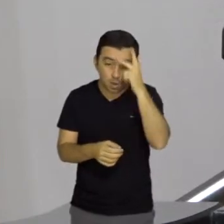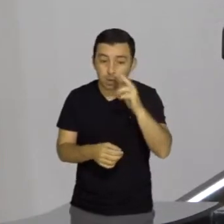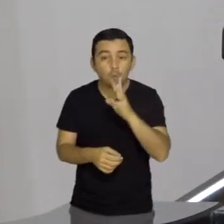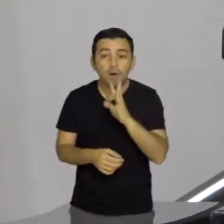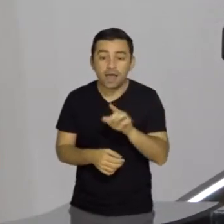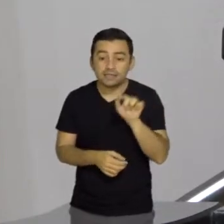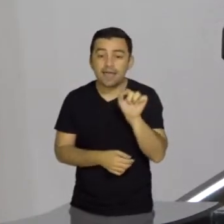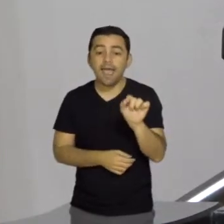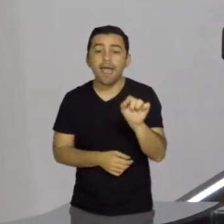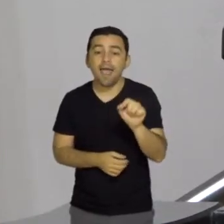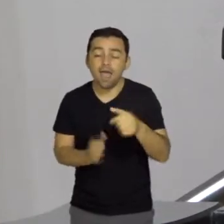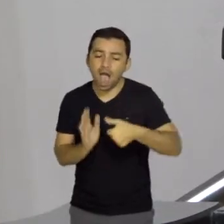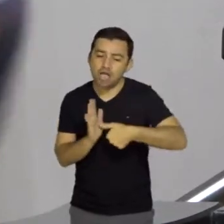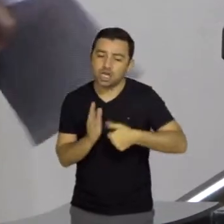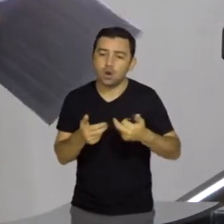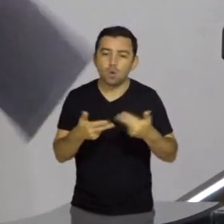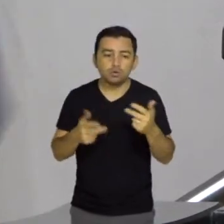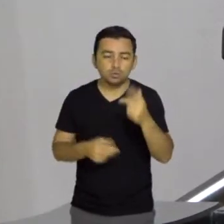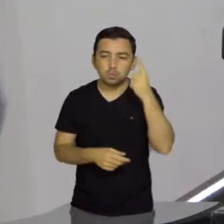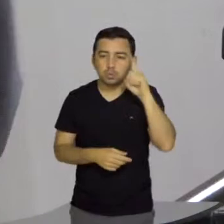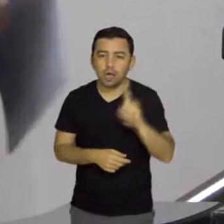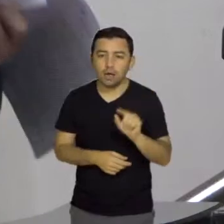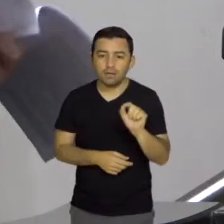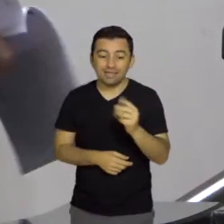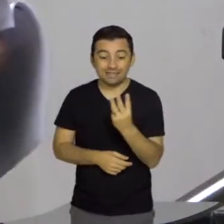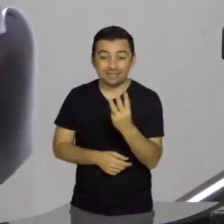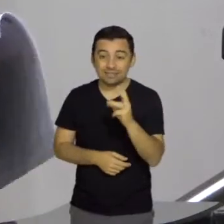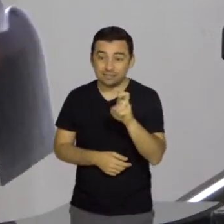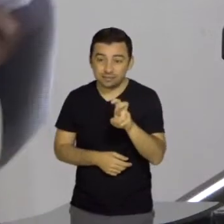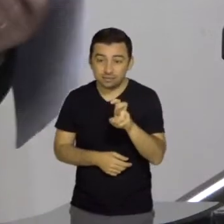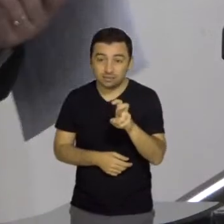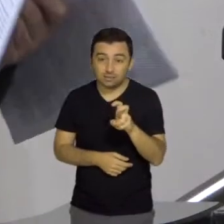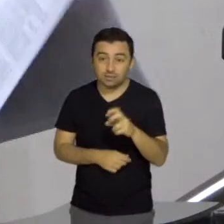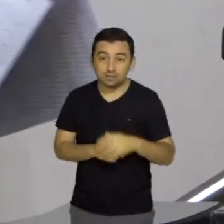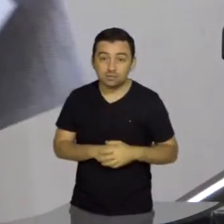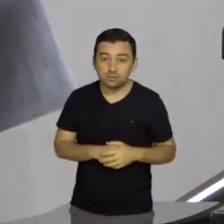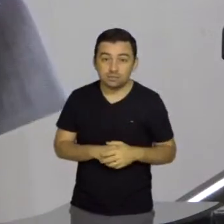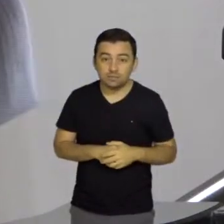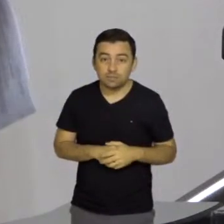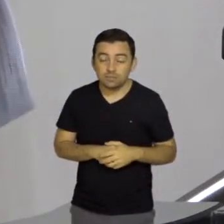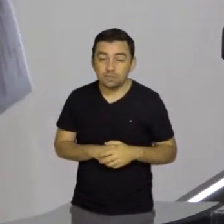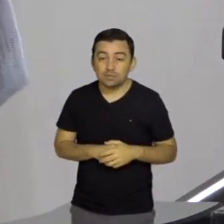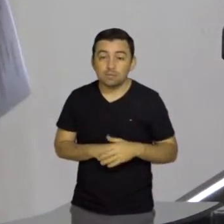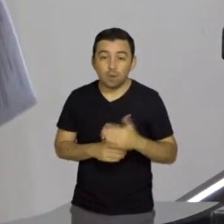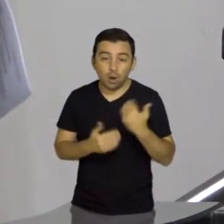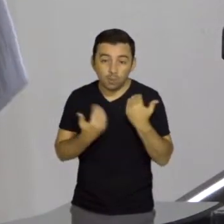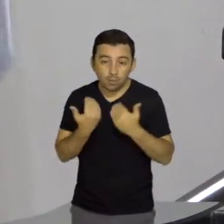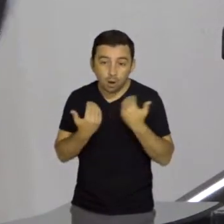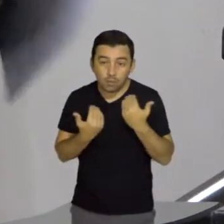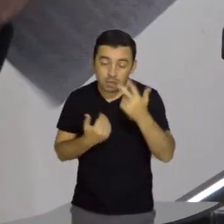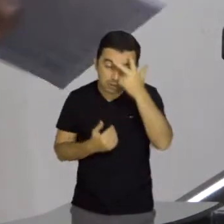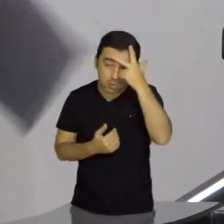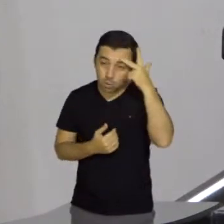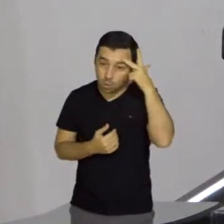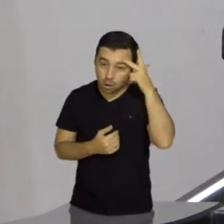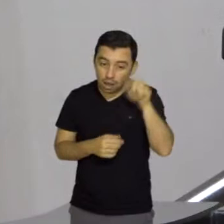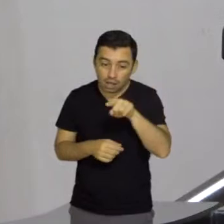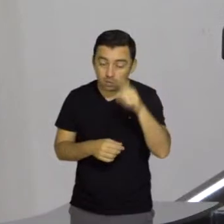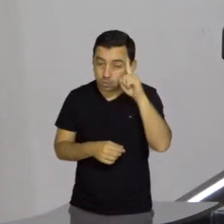35 pessoas morrem, são internadas, a família não sabe, fica